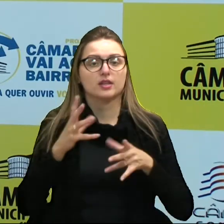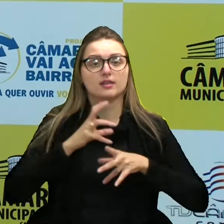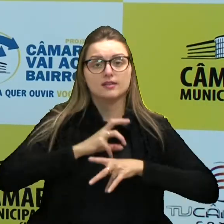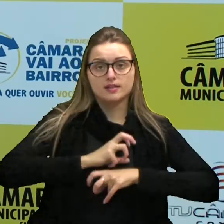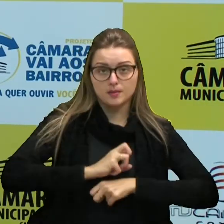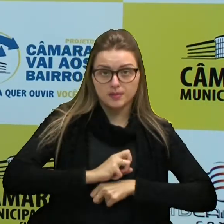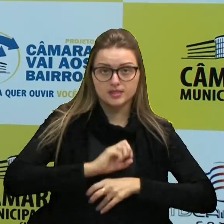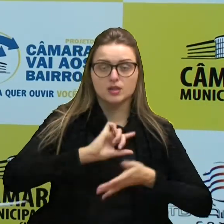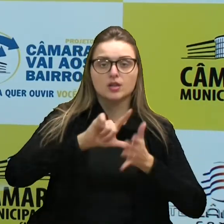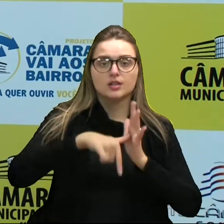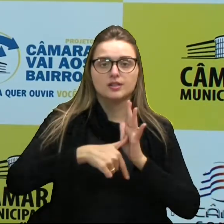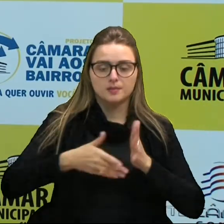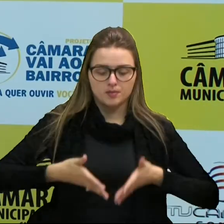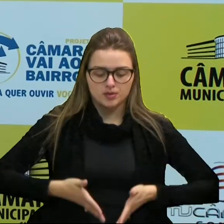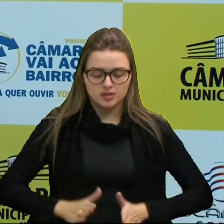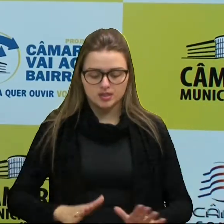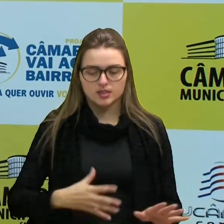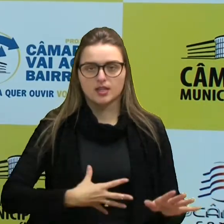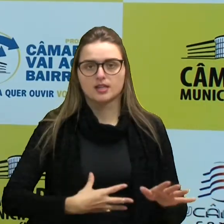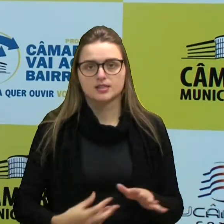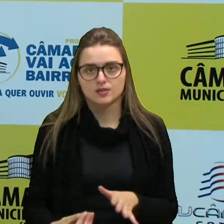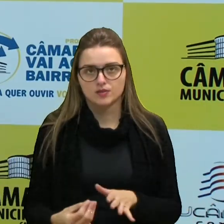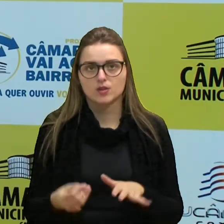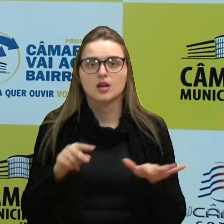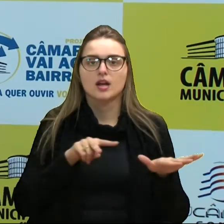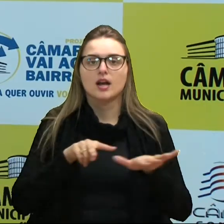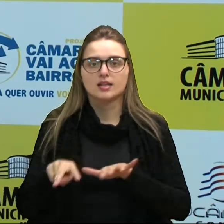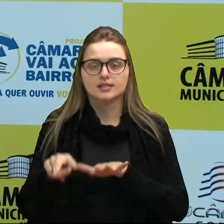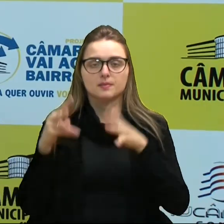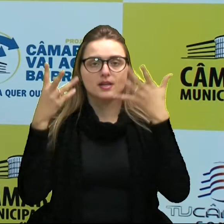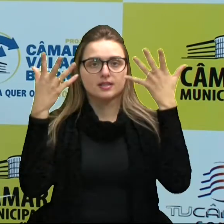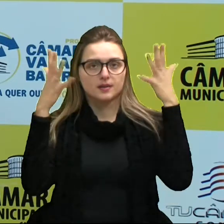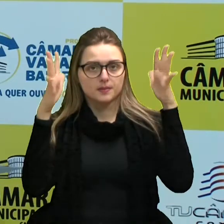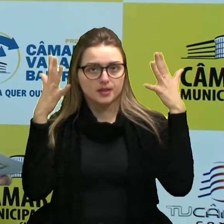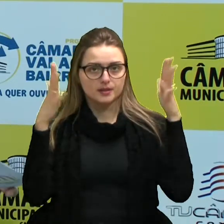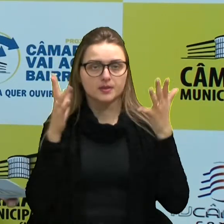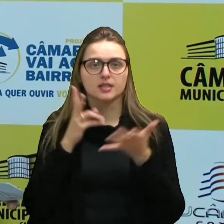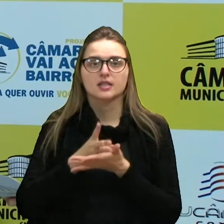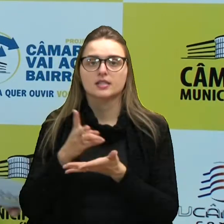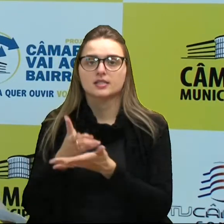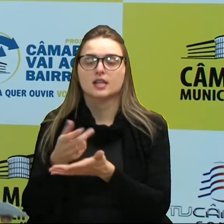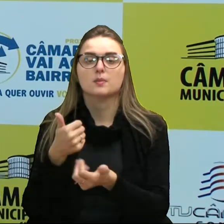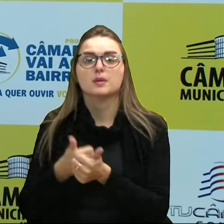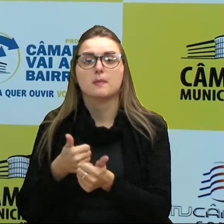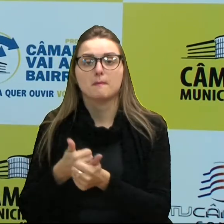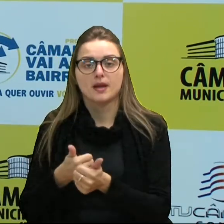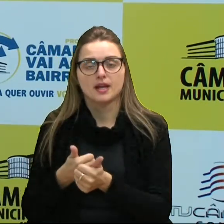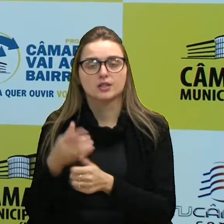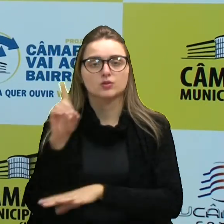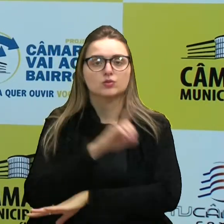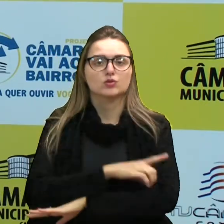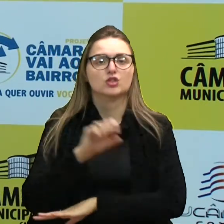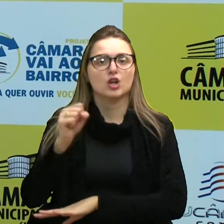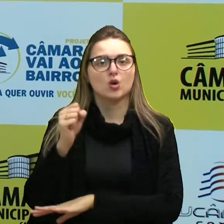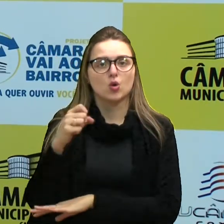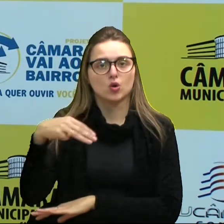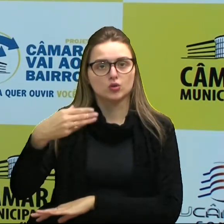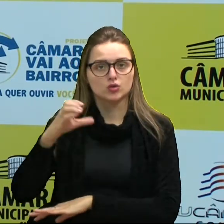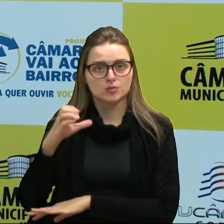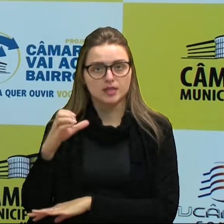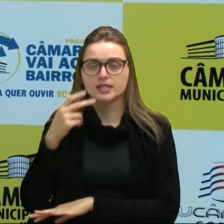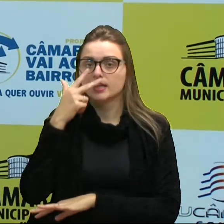Esta semana será realizada sempre perto do dia 8 de março, na mesma época da Semana Internacional da